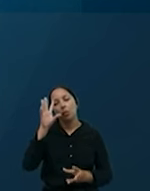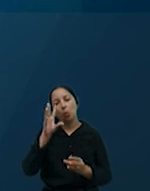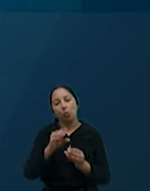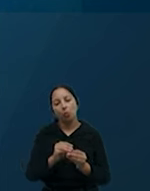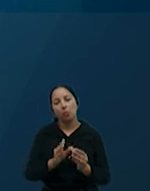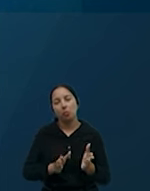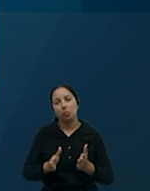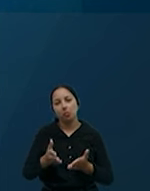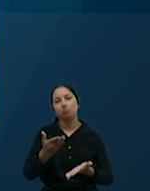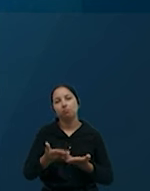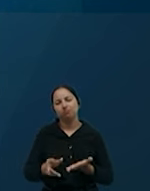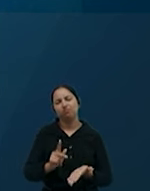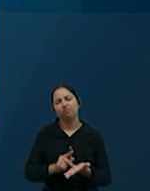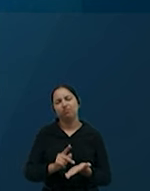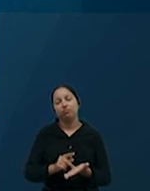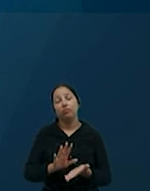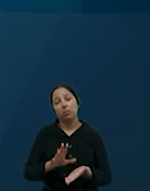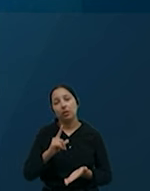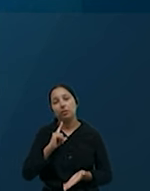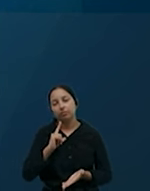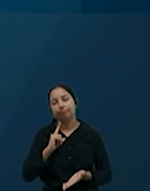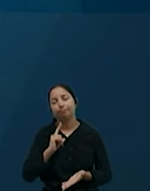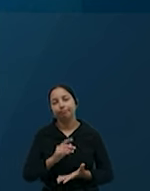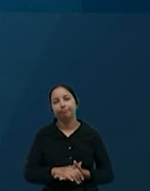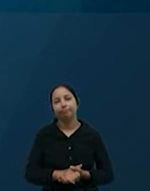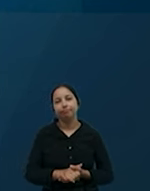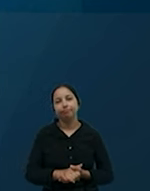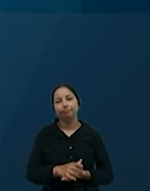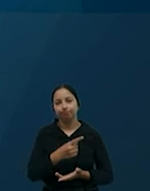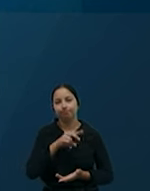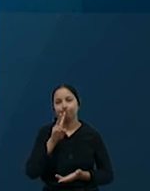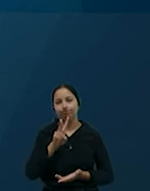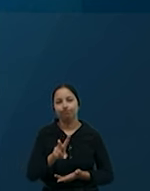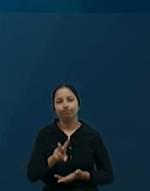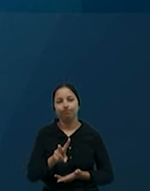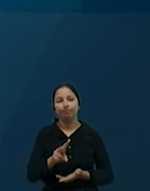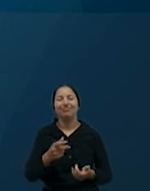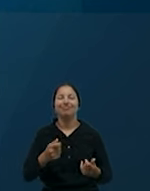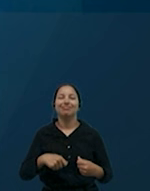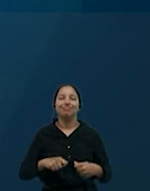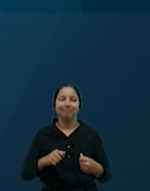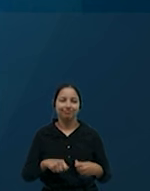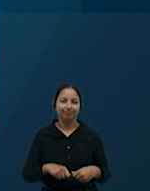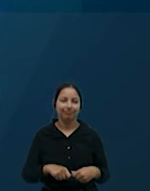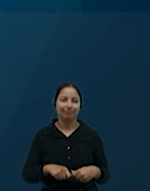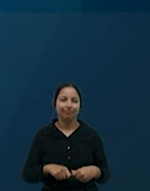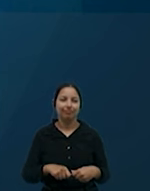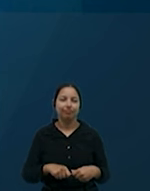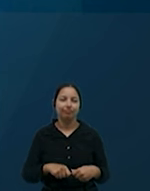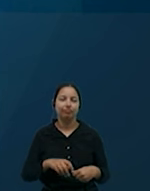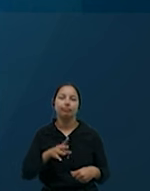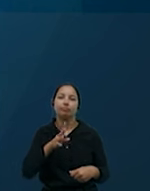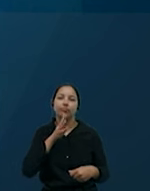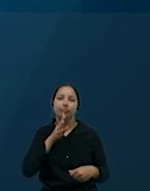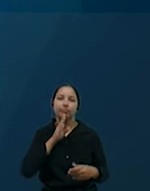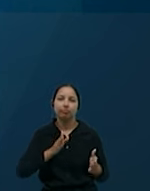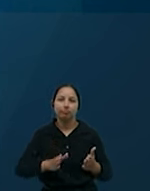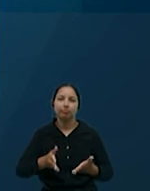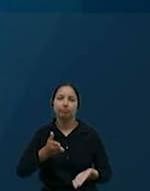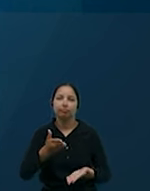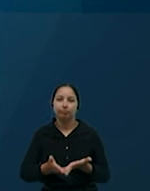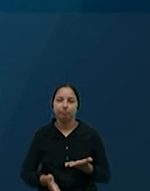casos, excelências, a nosso ver, necessidade de que seja reconhecida a prescrição intercorrente, até mesmo como